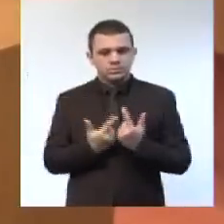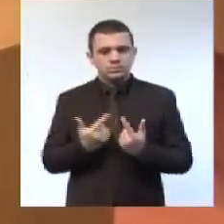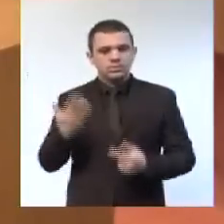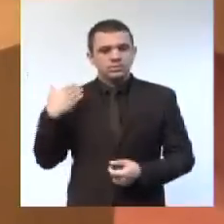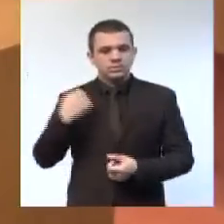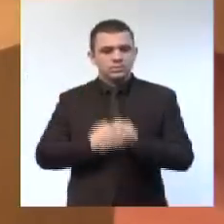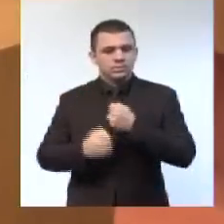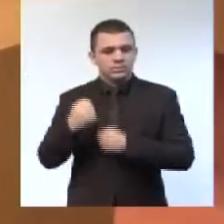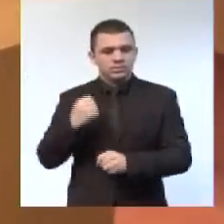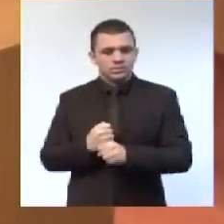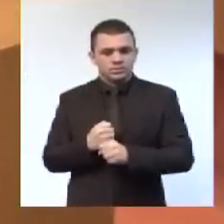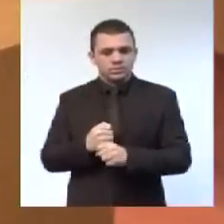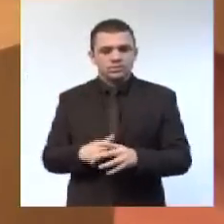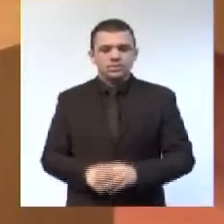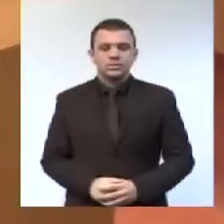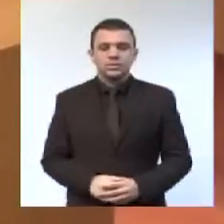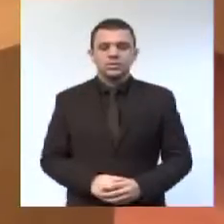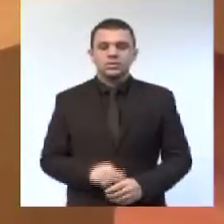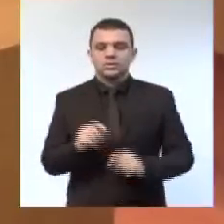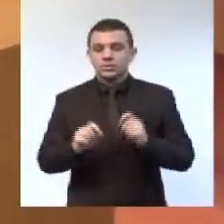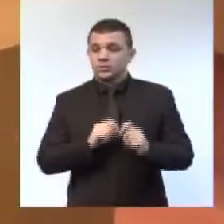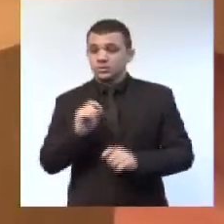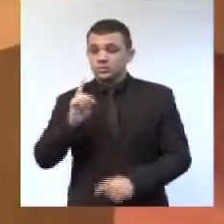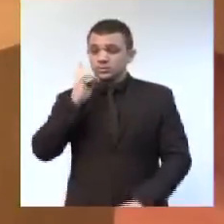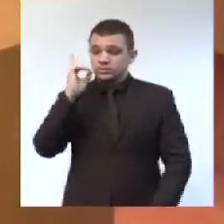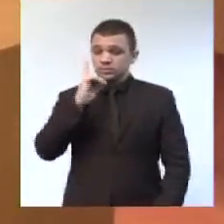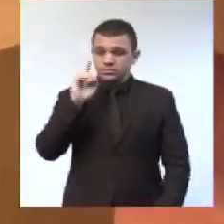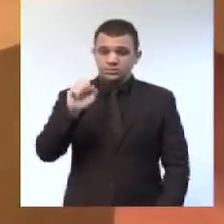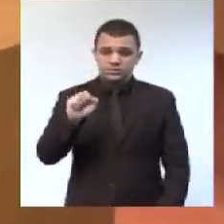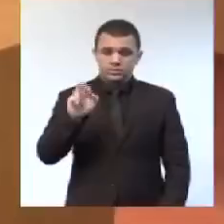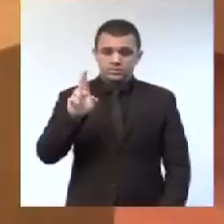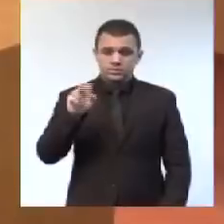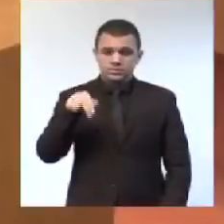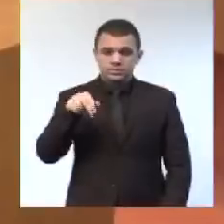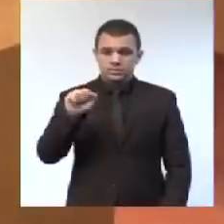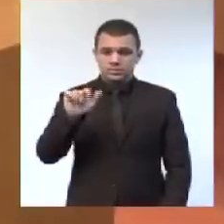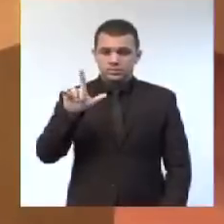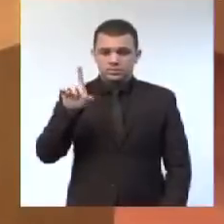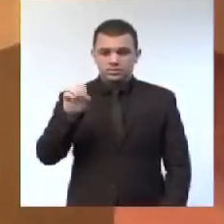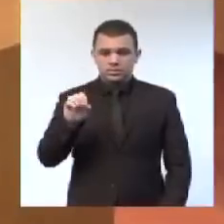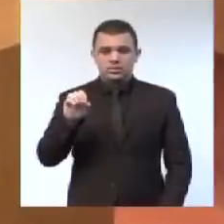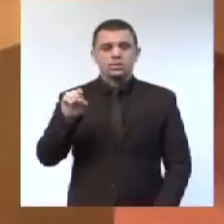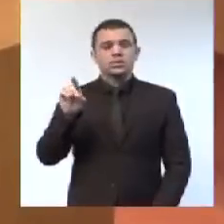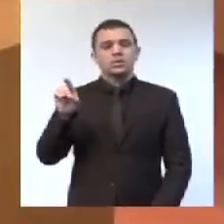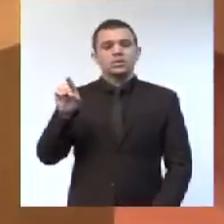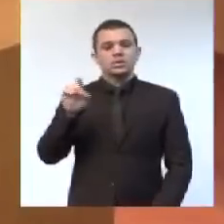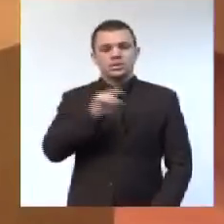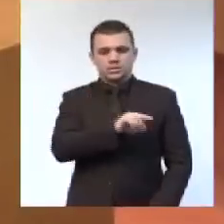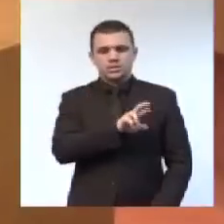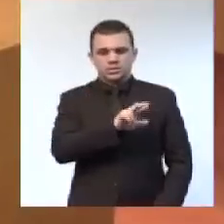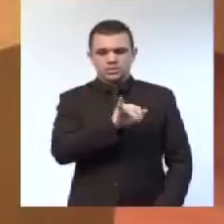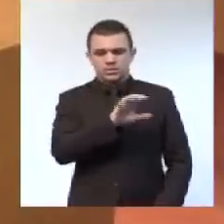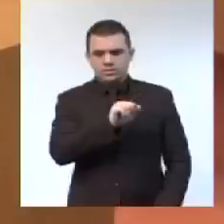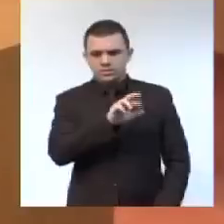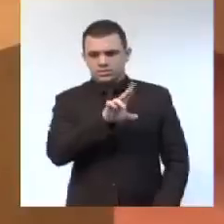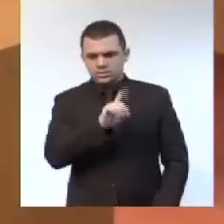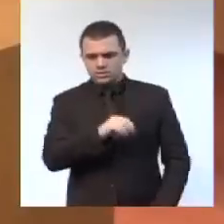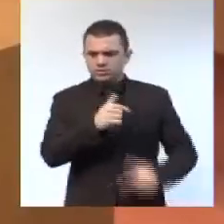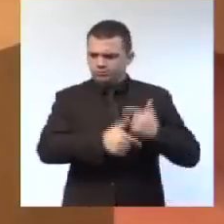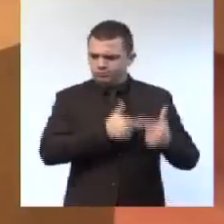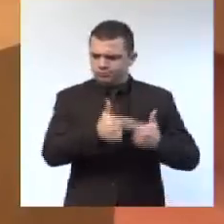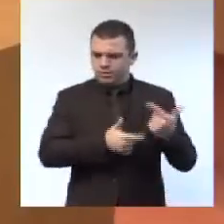Melo, que ele, inclusive, trabalhou muito para que o deputado Arnaldo Melo não fosse o governador, no lugar da